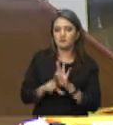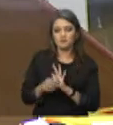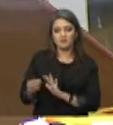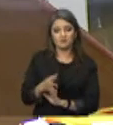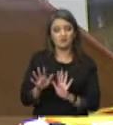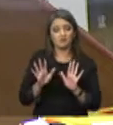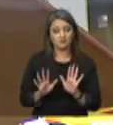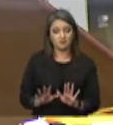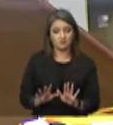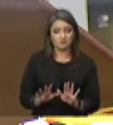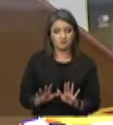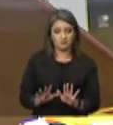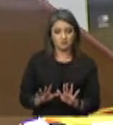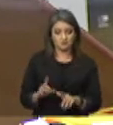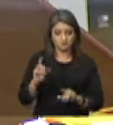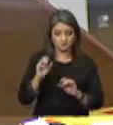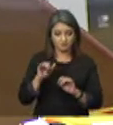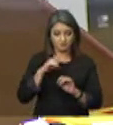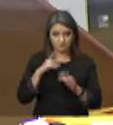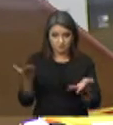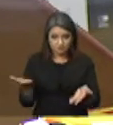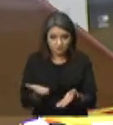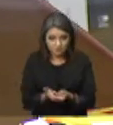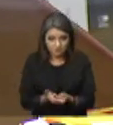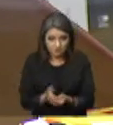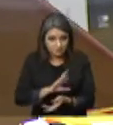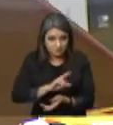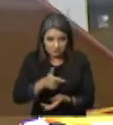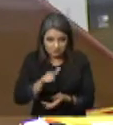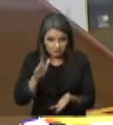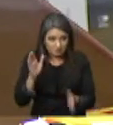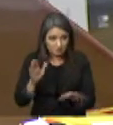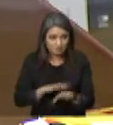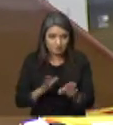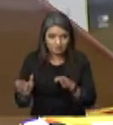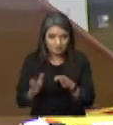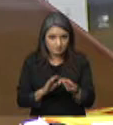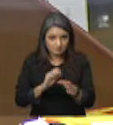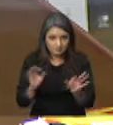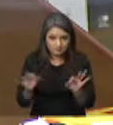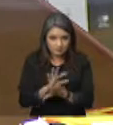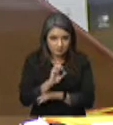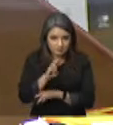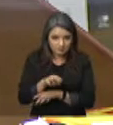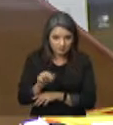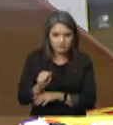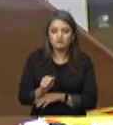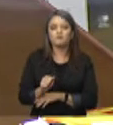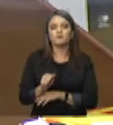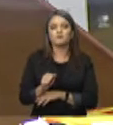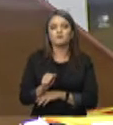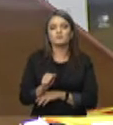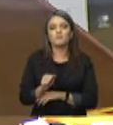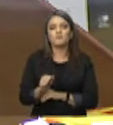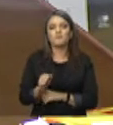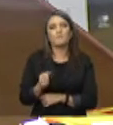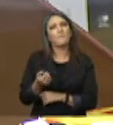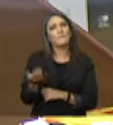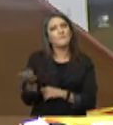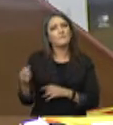hora se Tais ações são imprescritíveis por força do artigo 37 parágrafo 5º da Constituição Federal